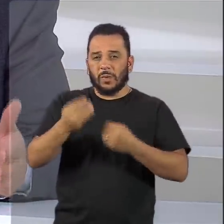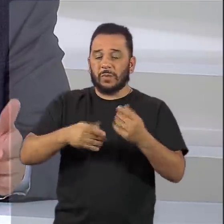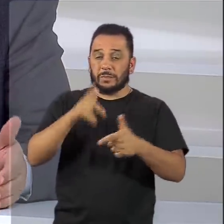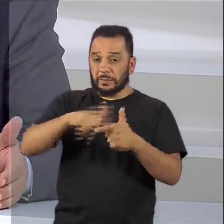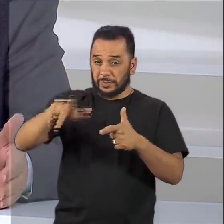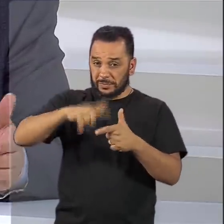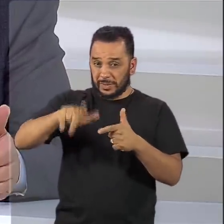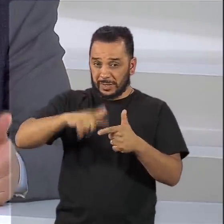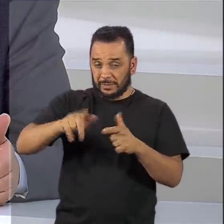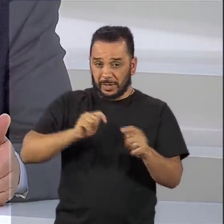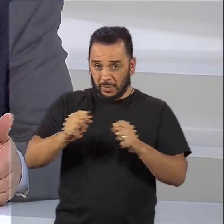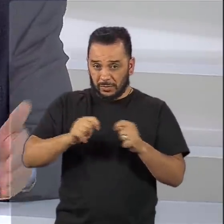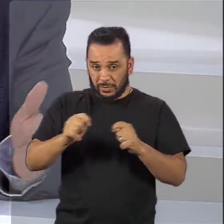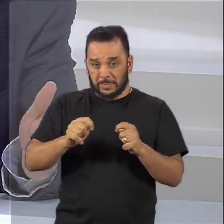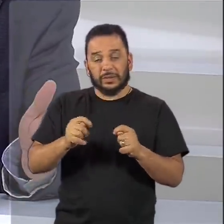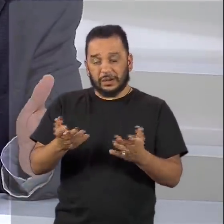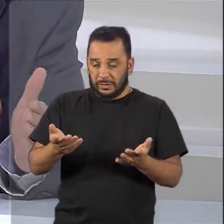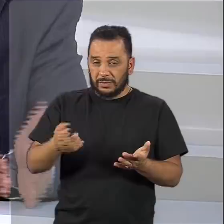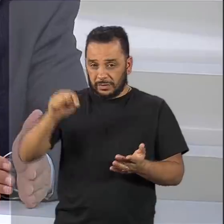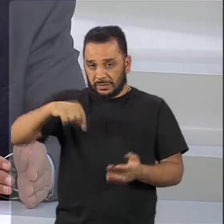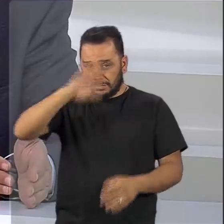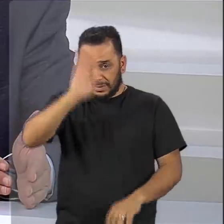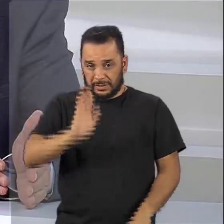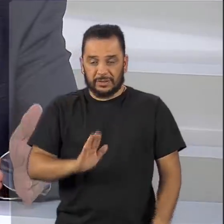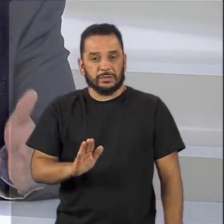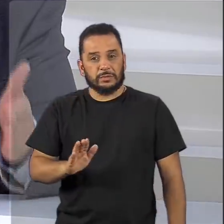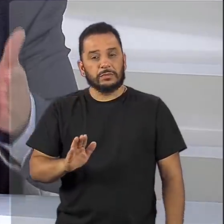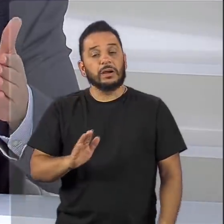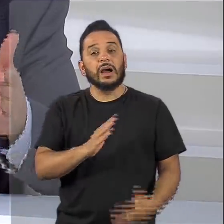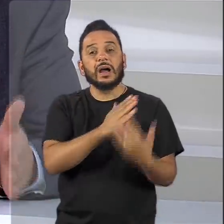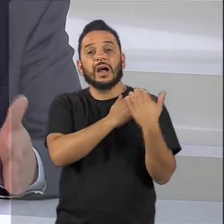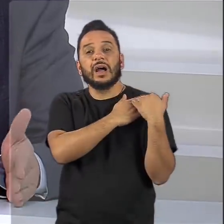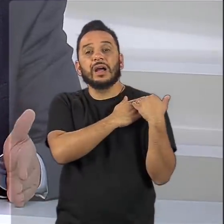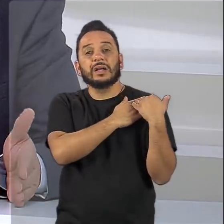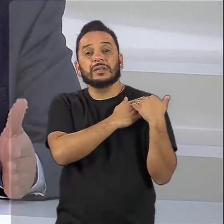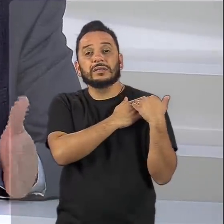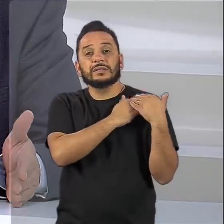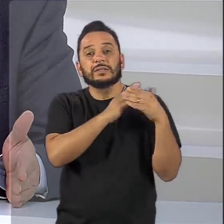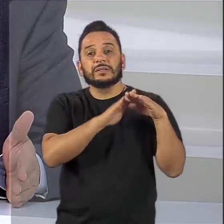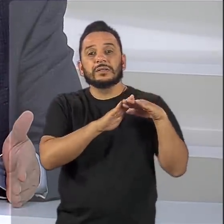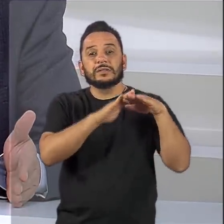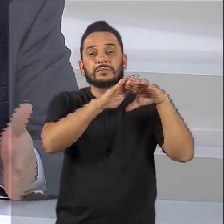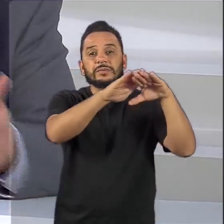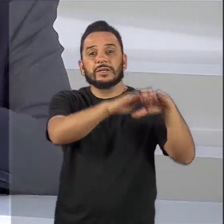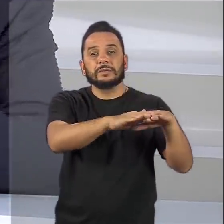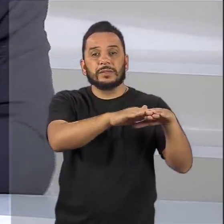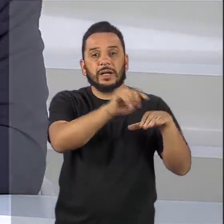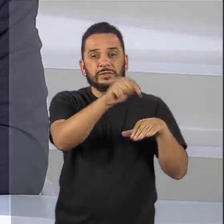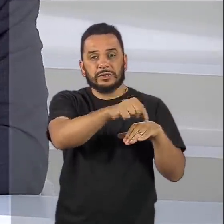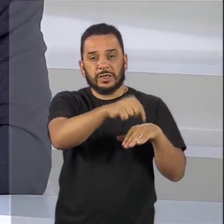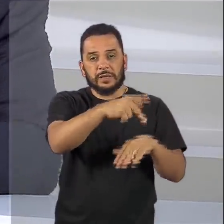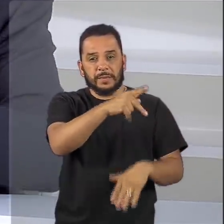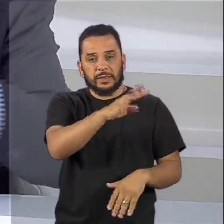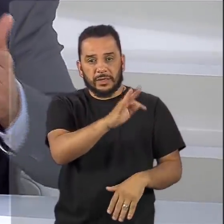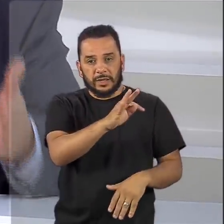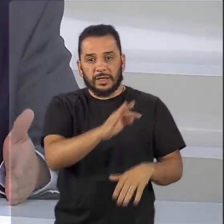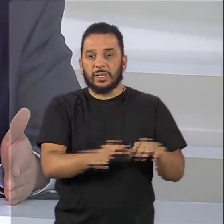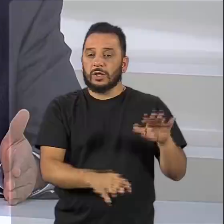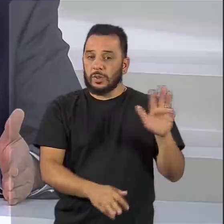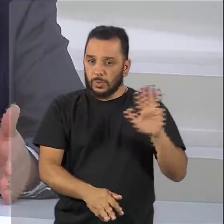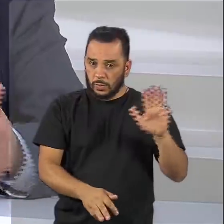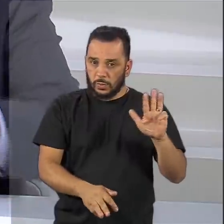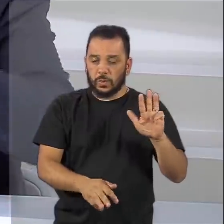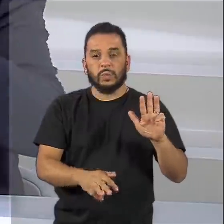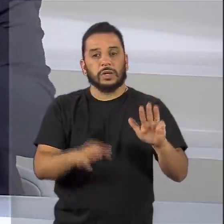metidos, a ruína econômica, é a responsabilidade, em grande parte, em muito grande parte, do PT do Lula, do PT da